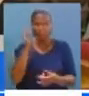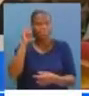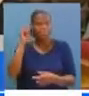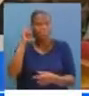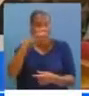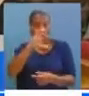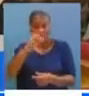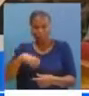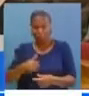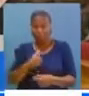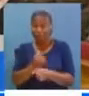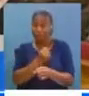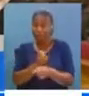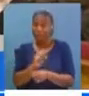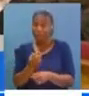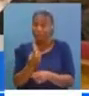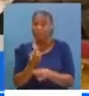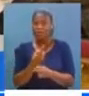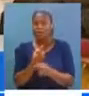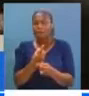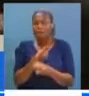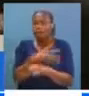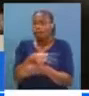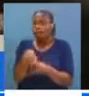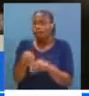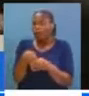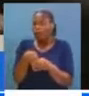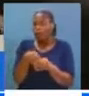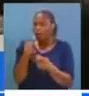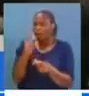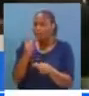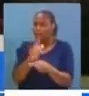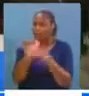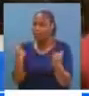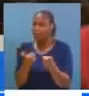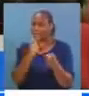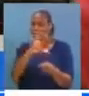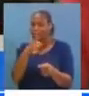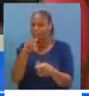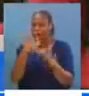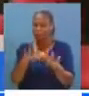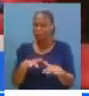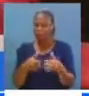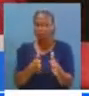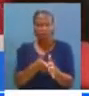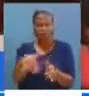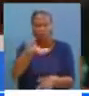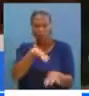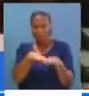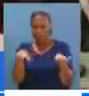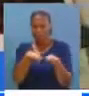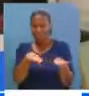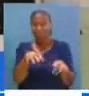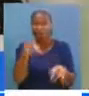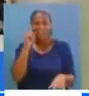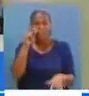de um país a trabalhar pela inserção no Atlântico Médio. Um país que diz tem estabilidade em todos os campos e onde